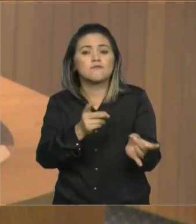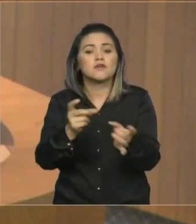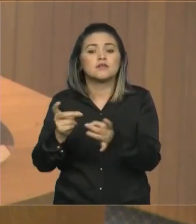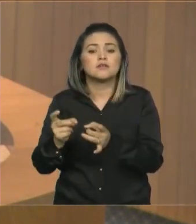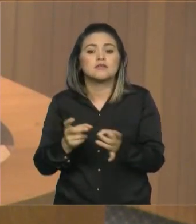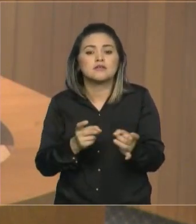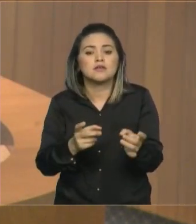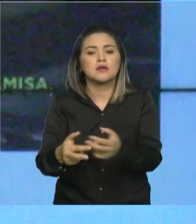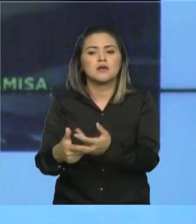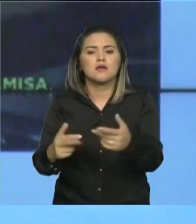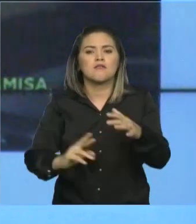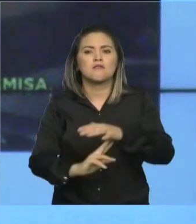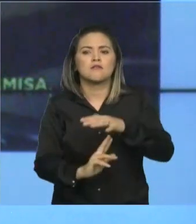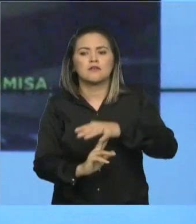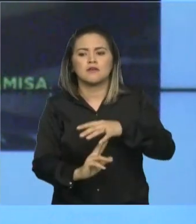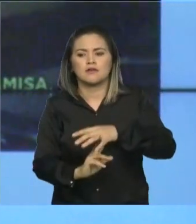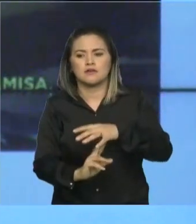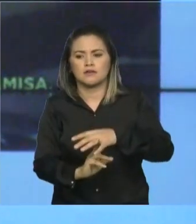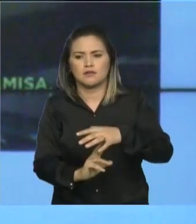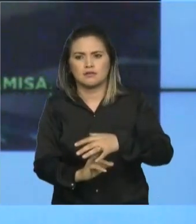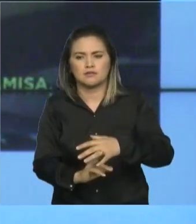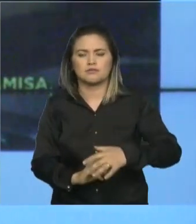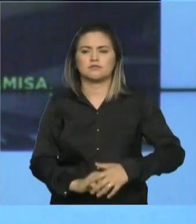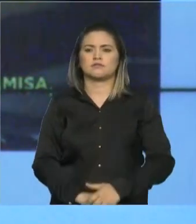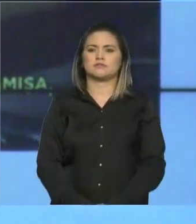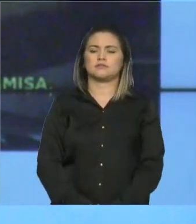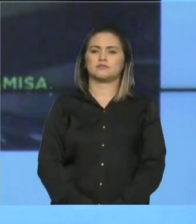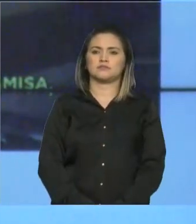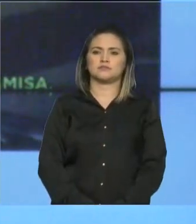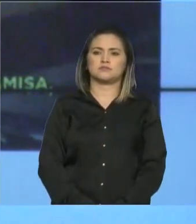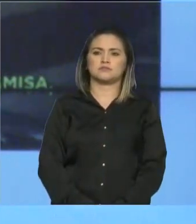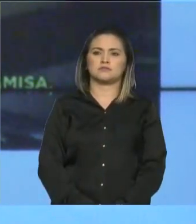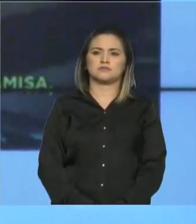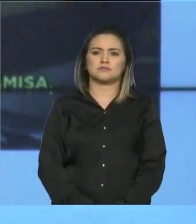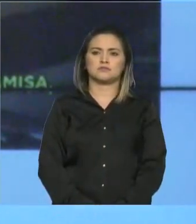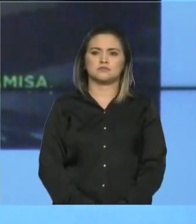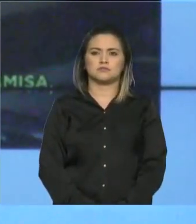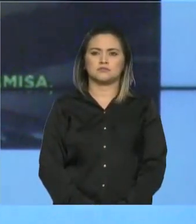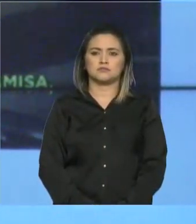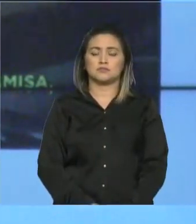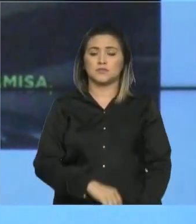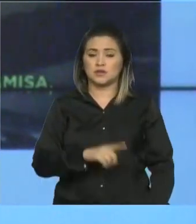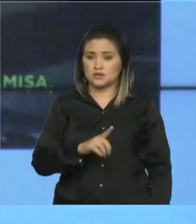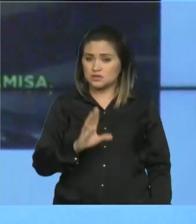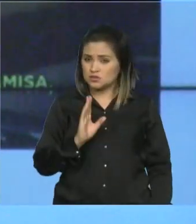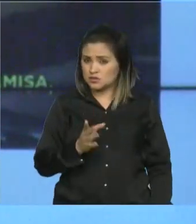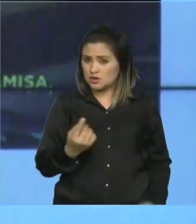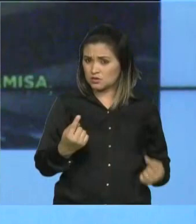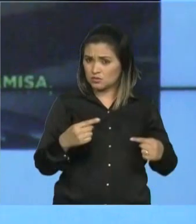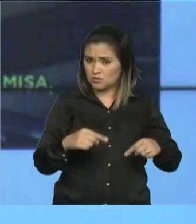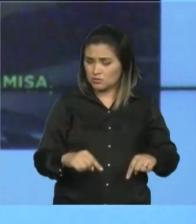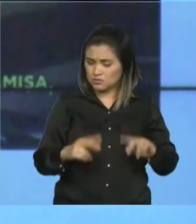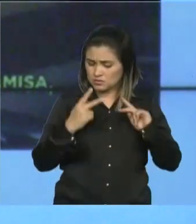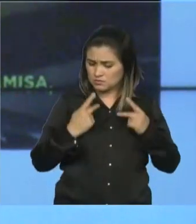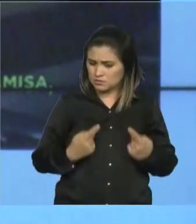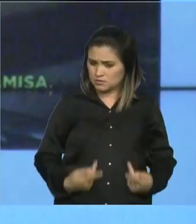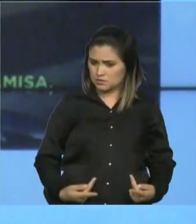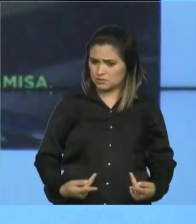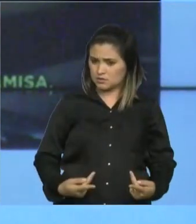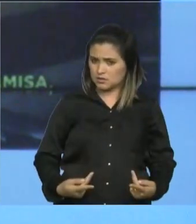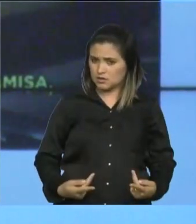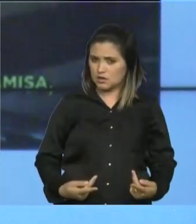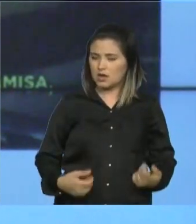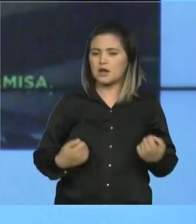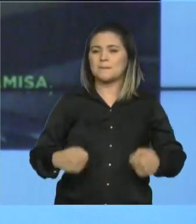Bem, aqui já tem um atentado evidente à dignidade da pessoa humana. O policial, olha, tem que tirar a calça e